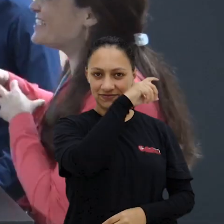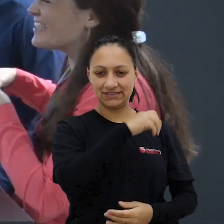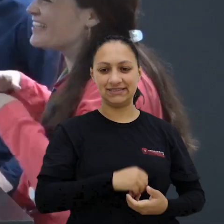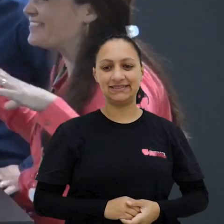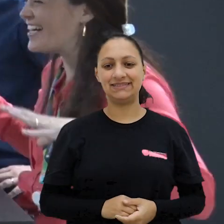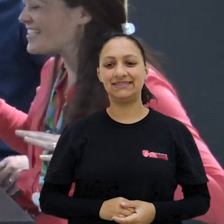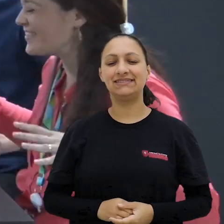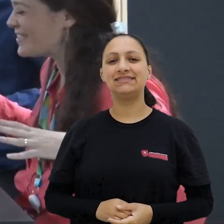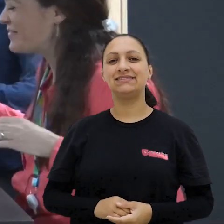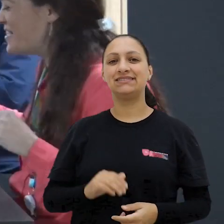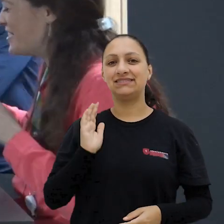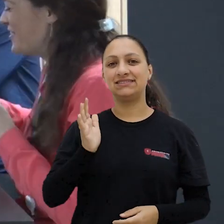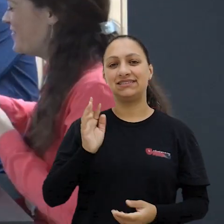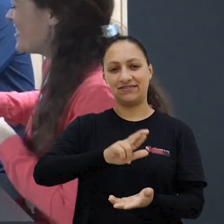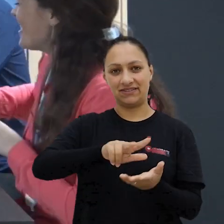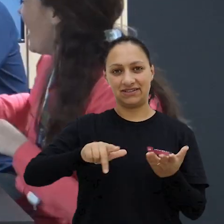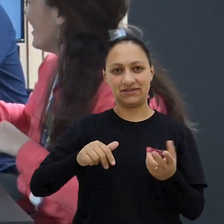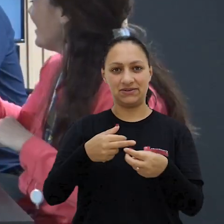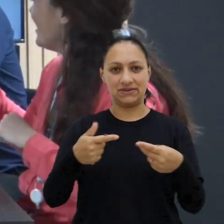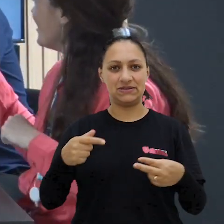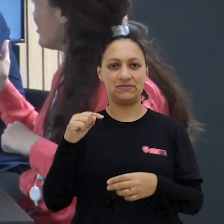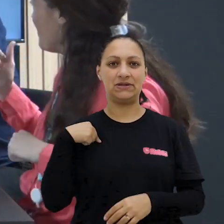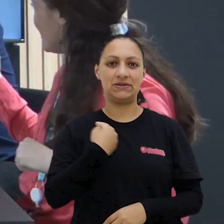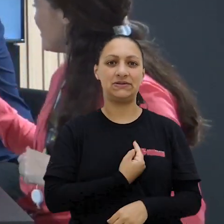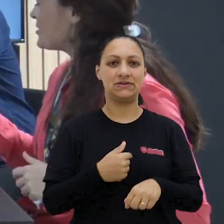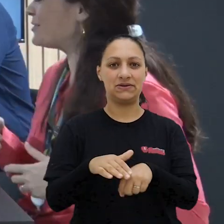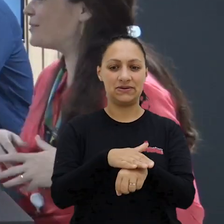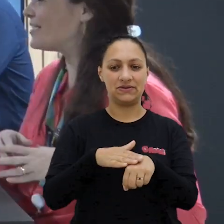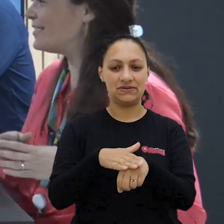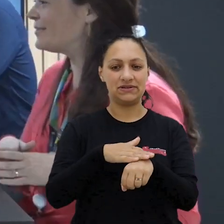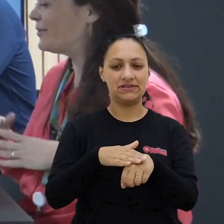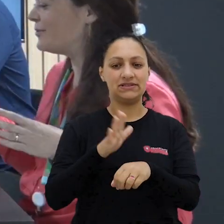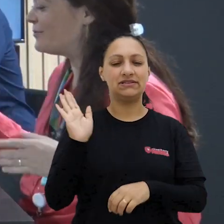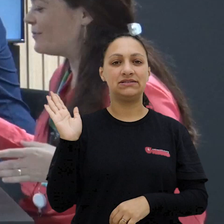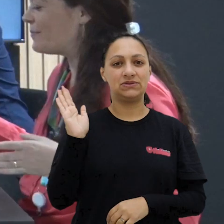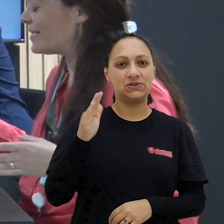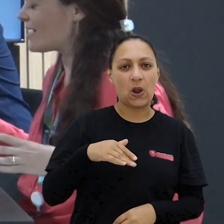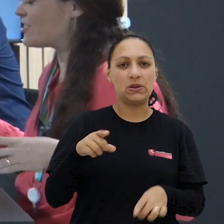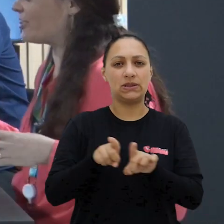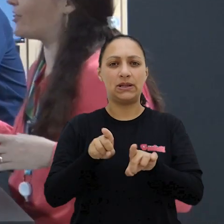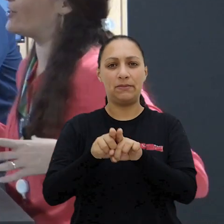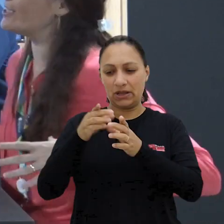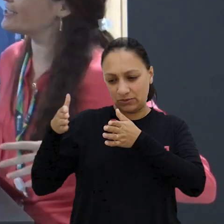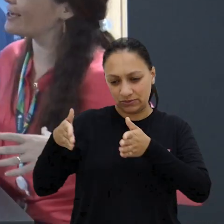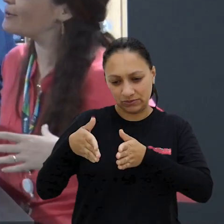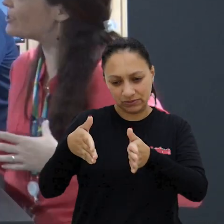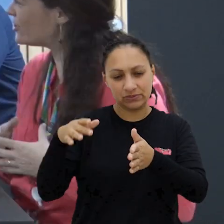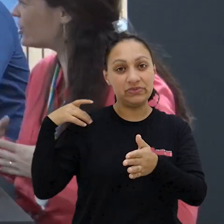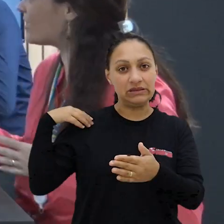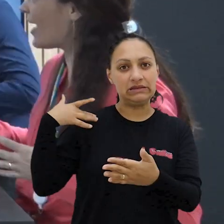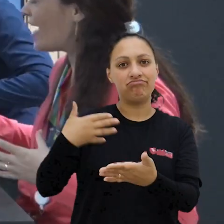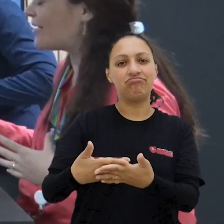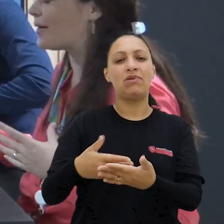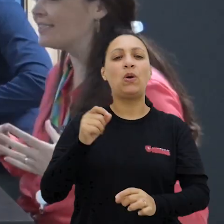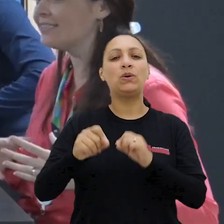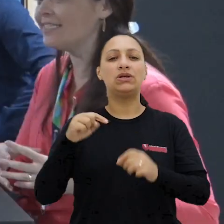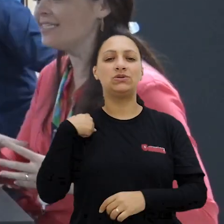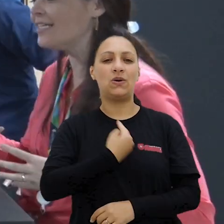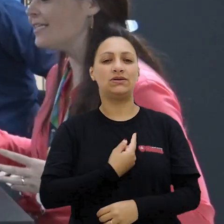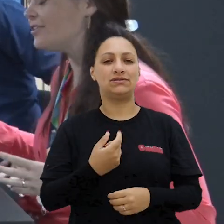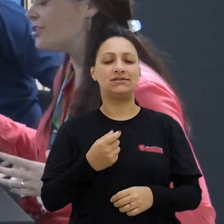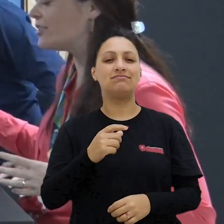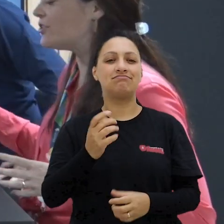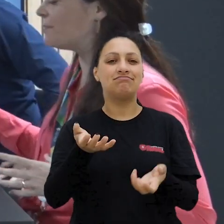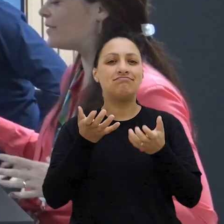mas eu acho que a gente já tem várias coisas para a gente conversar, né? O Matheus já trouxe ali toda uma trajetória, que é o que a gente quer,